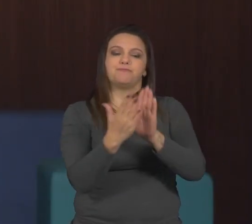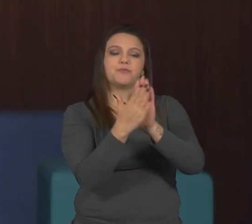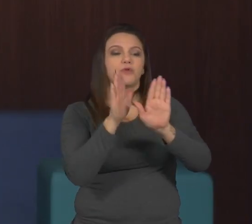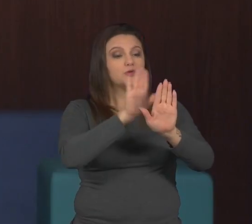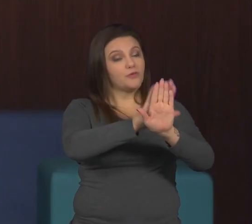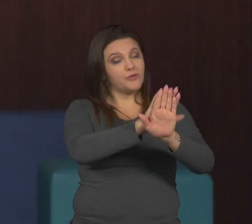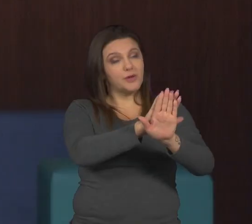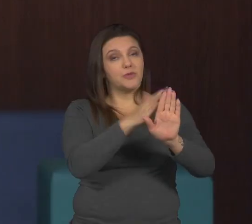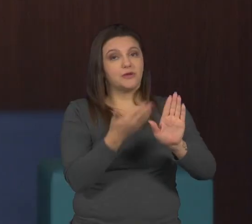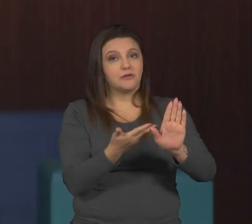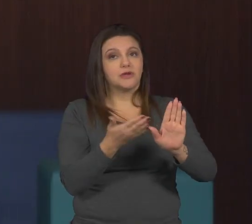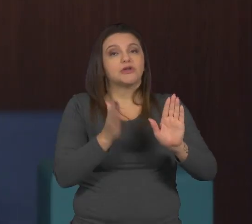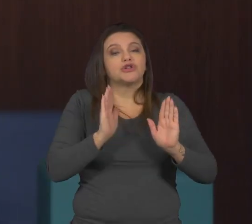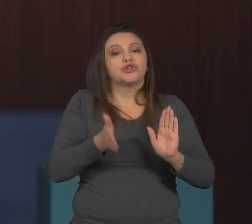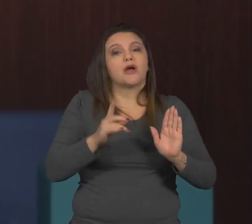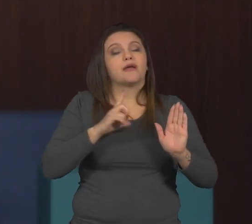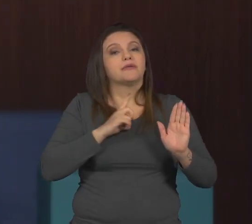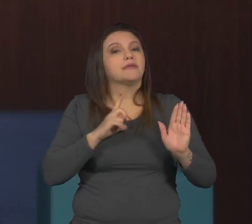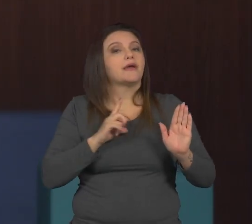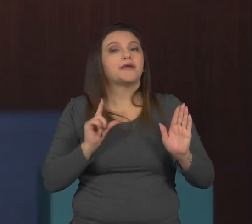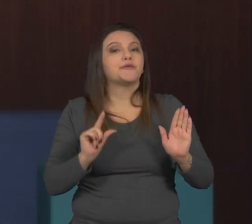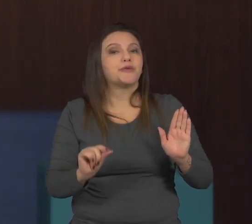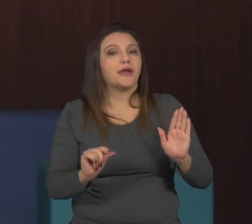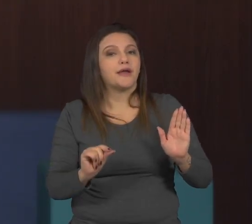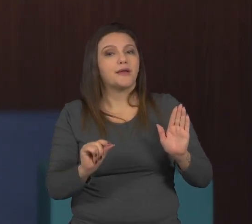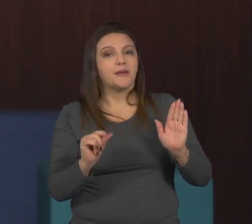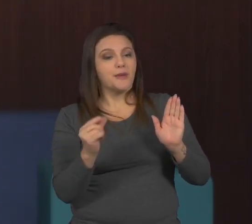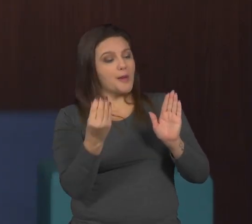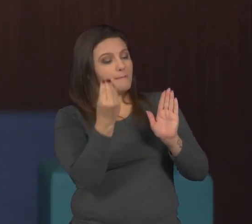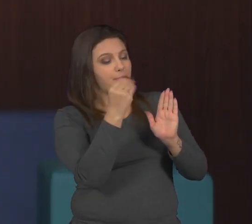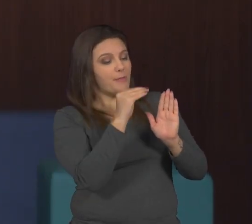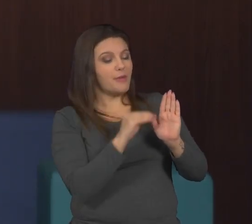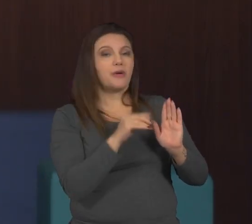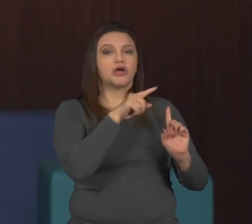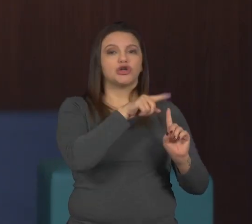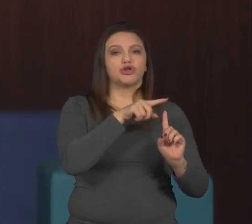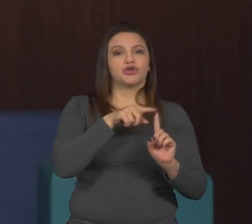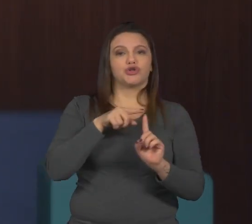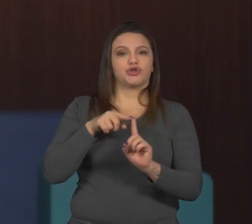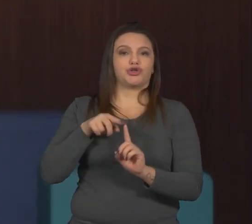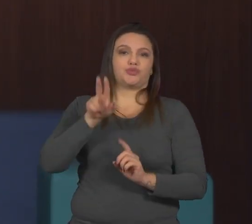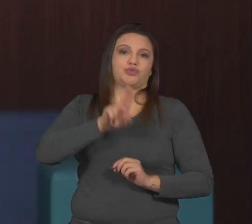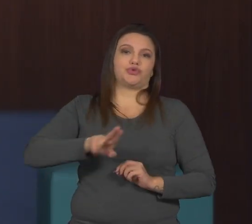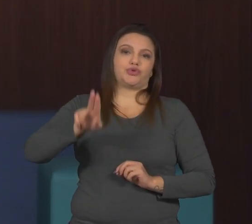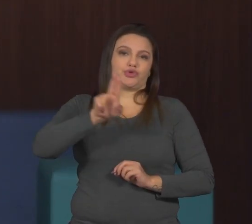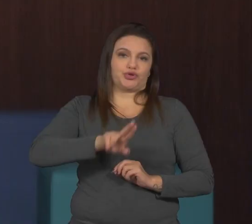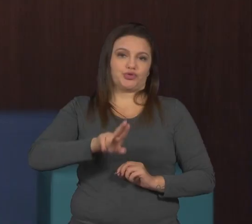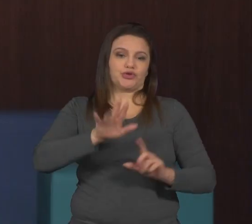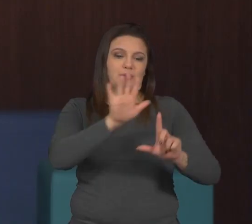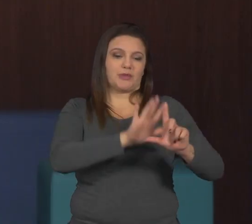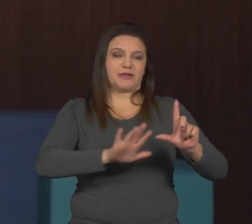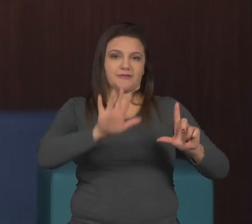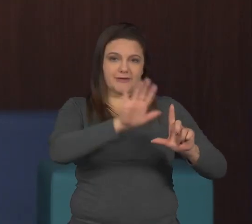já vem com um determinado tipo de uso de implementação para interface